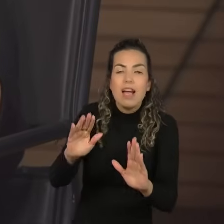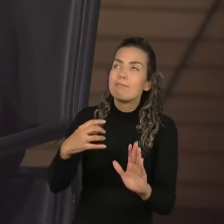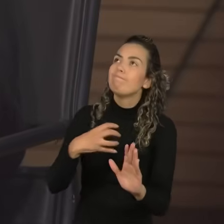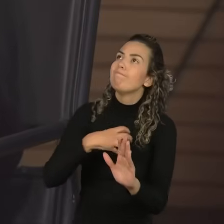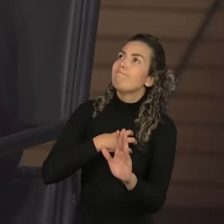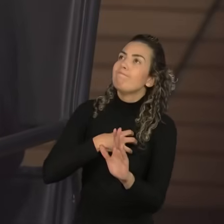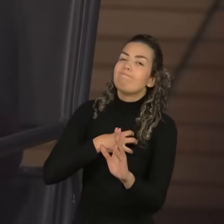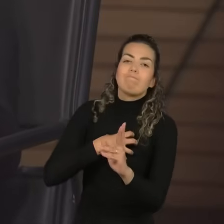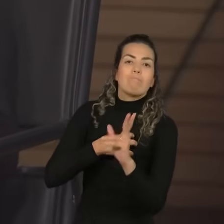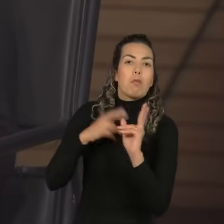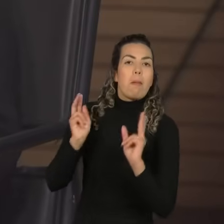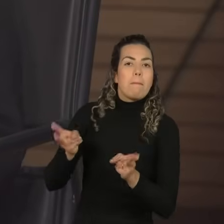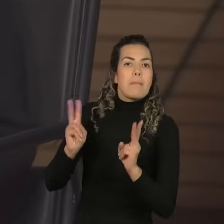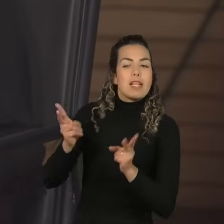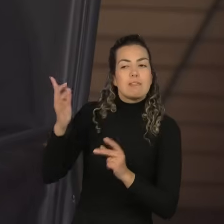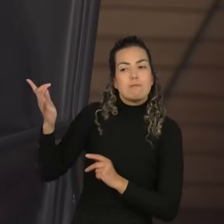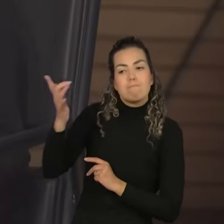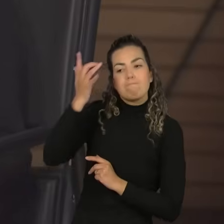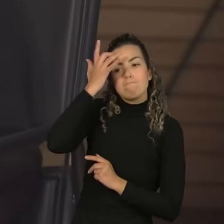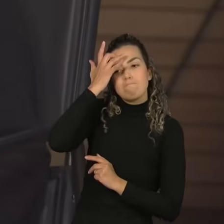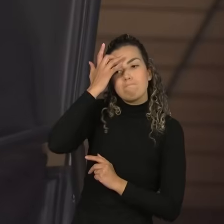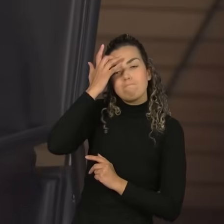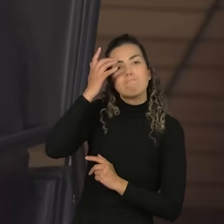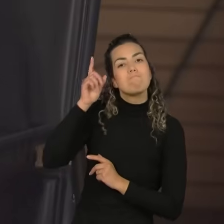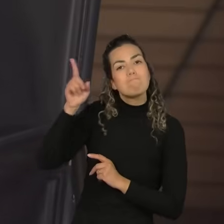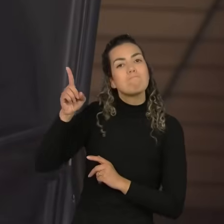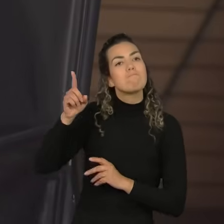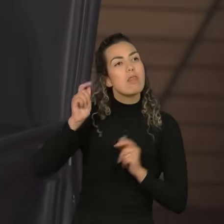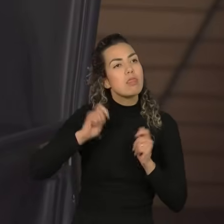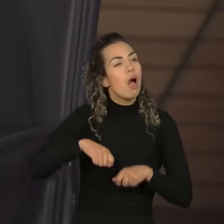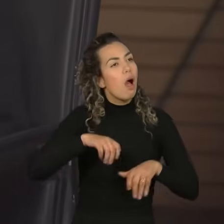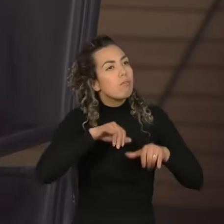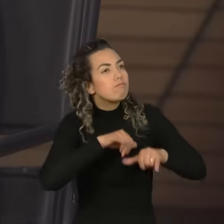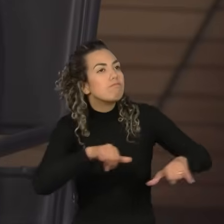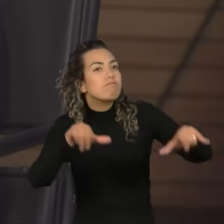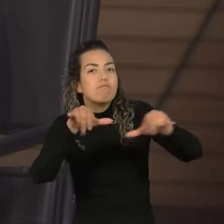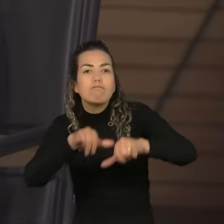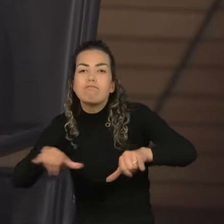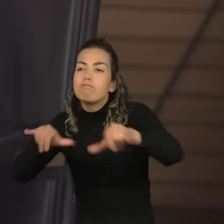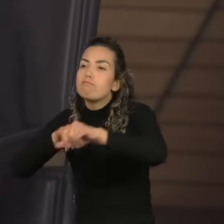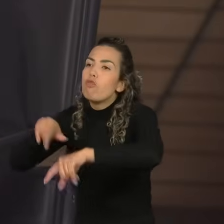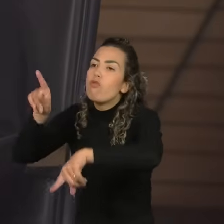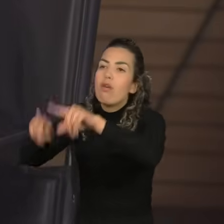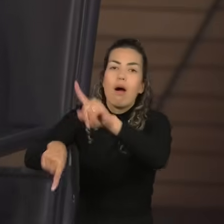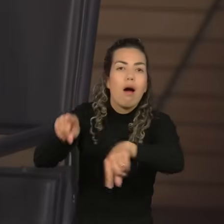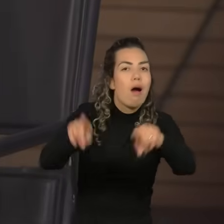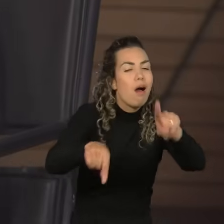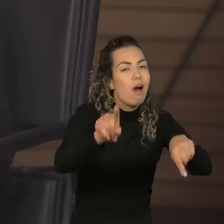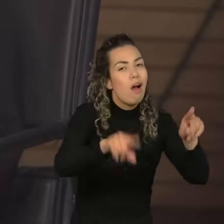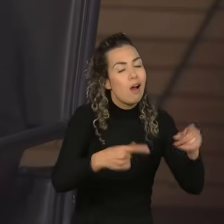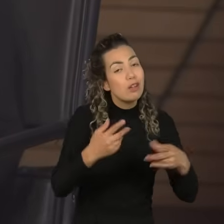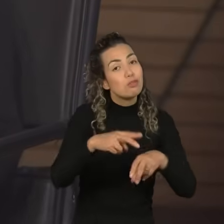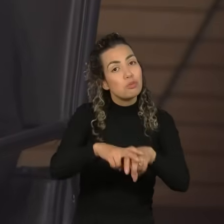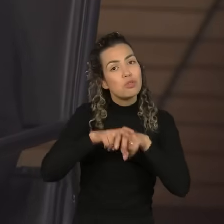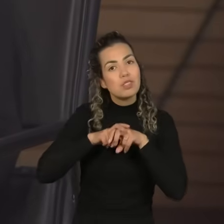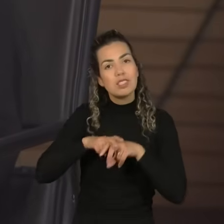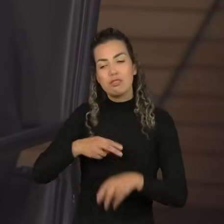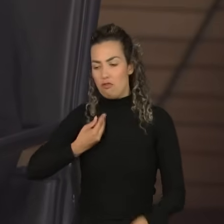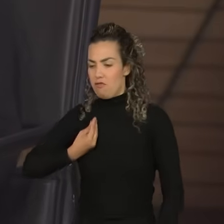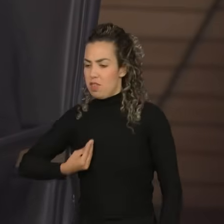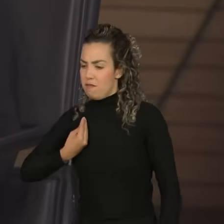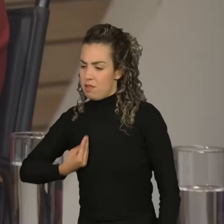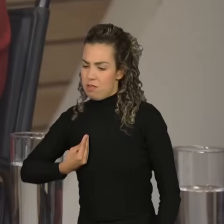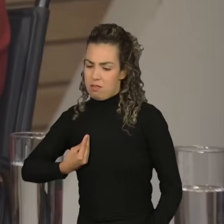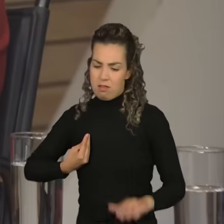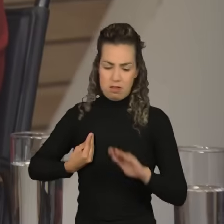é essa possibilidade de comunicação entre polos. E o binômio vida e morte, aí eu acho que sai na frente. Ele foi